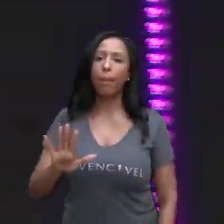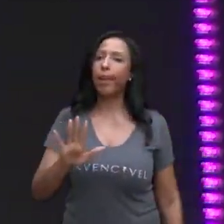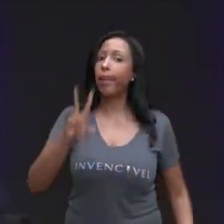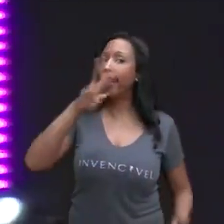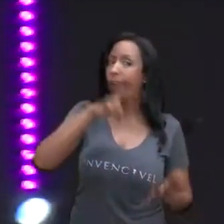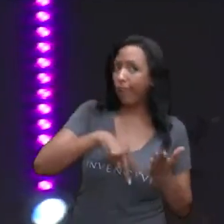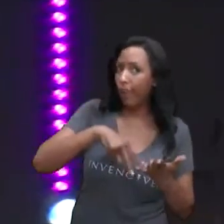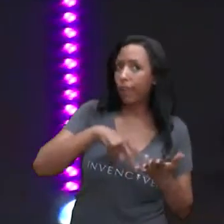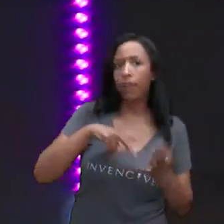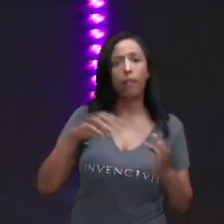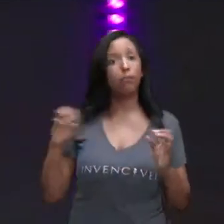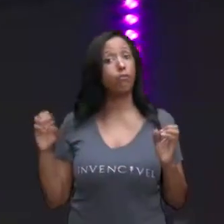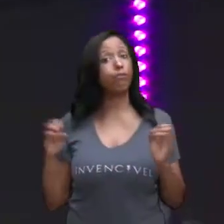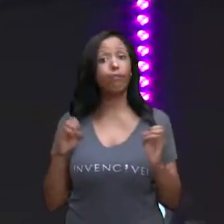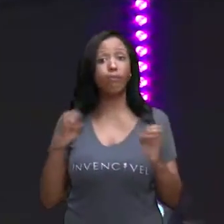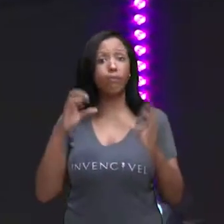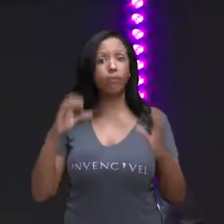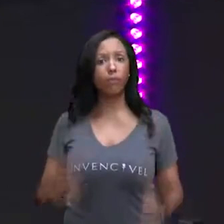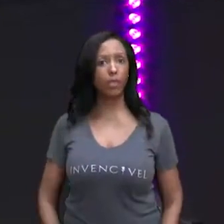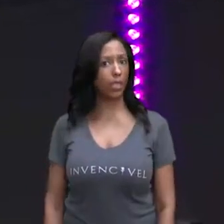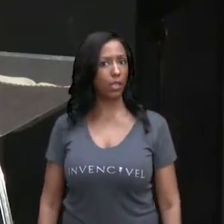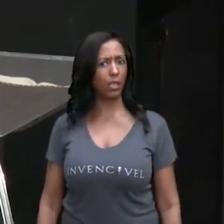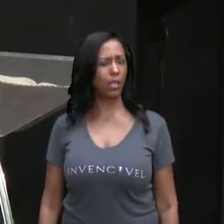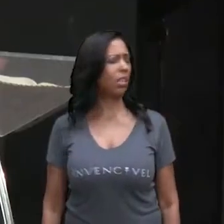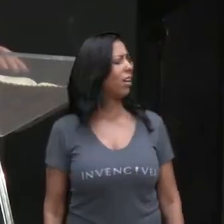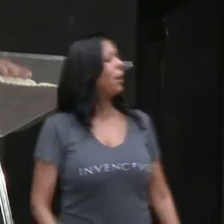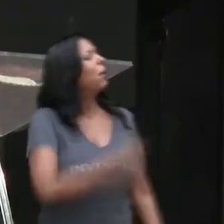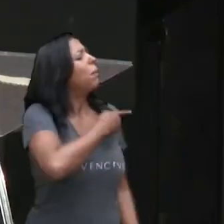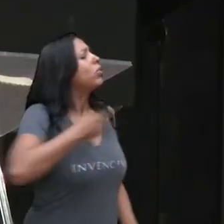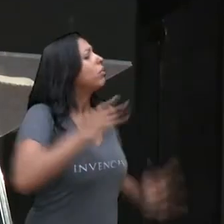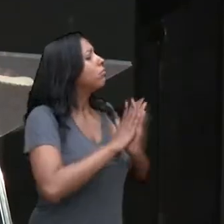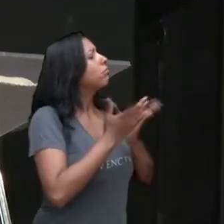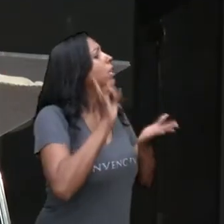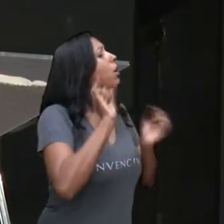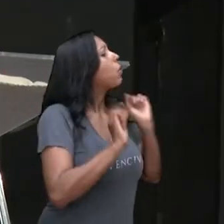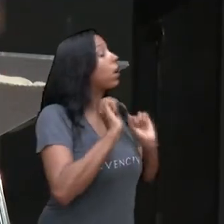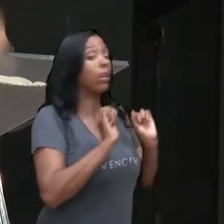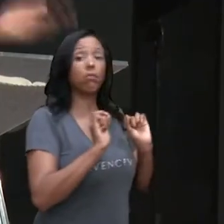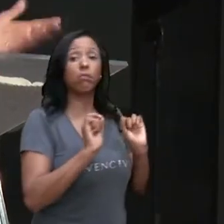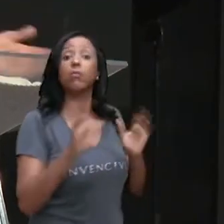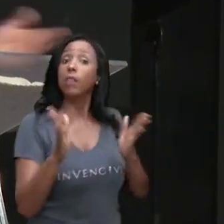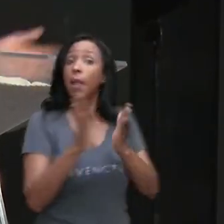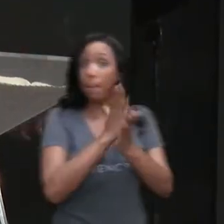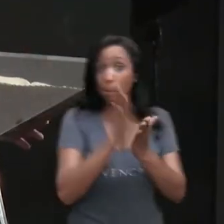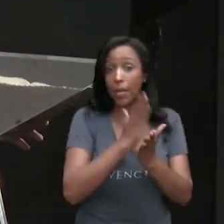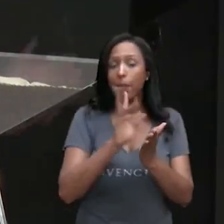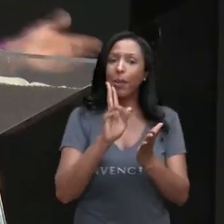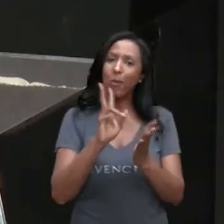Gente, o que é a Bíblia afinal, pastor? A Bíblia é uma coleção de livros, Bíblia significa